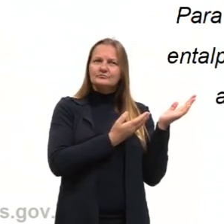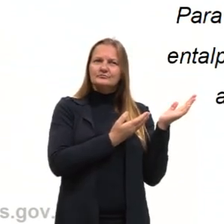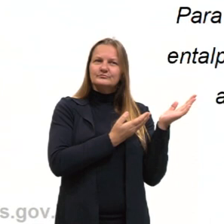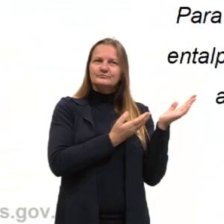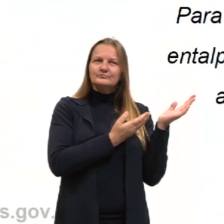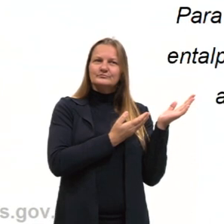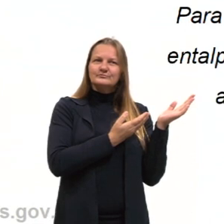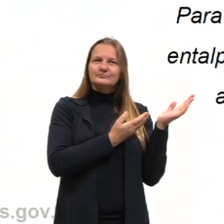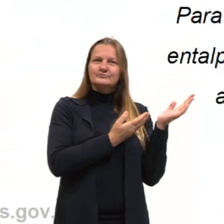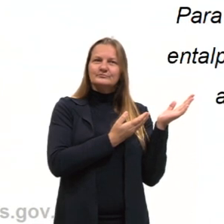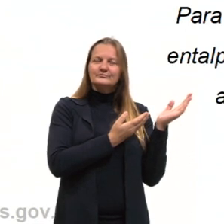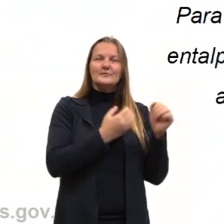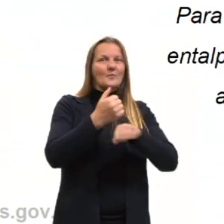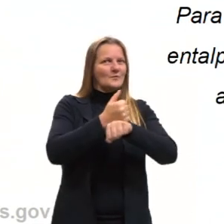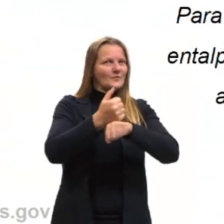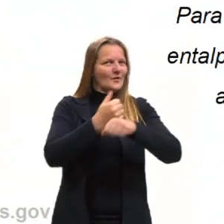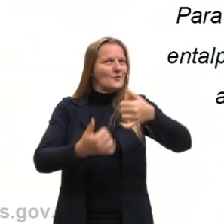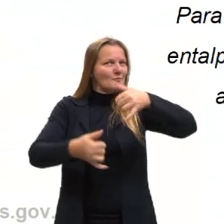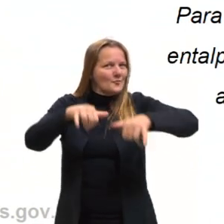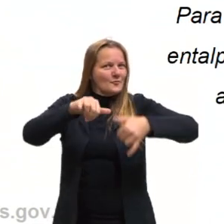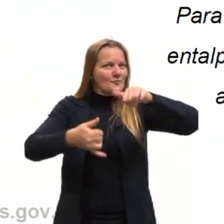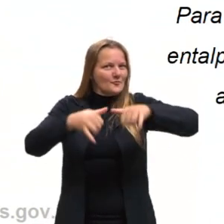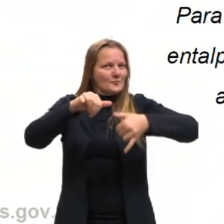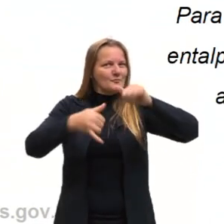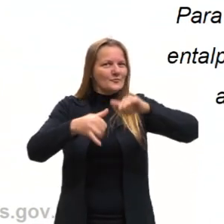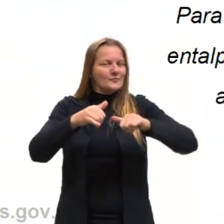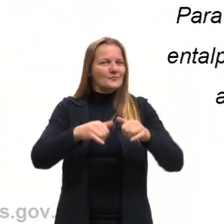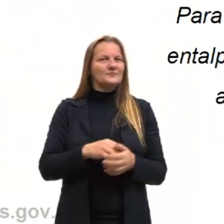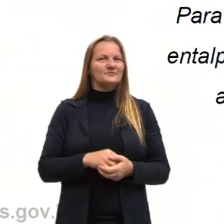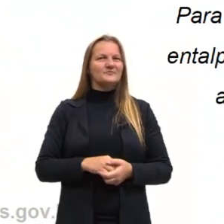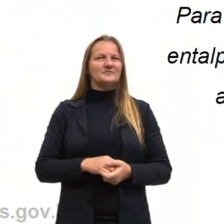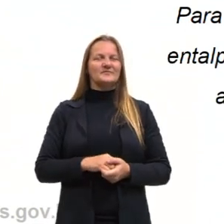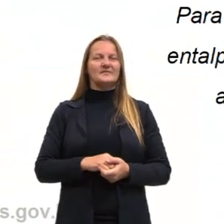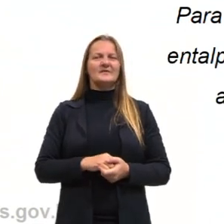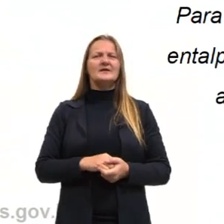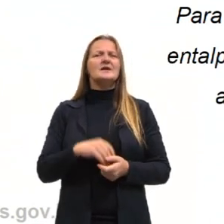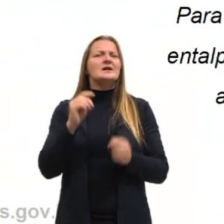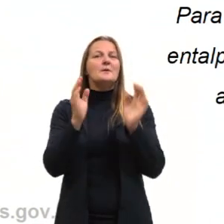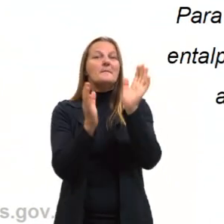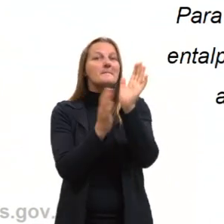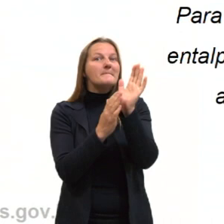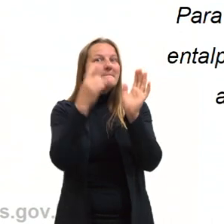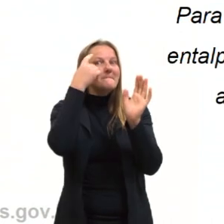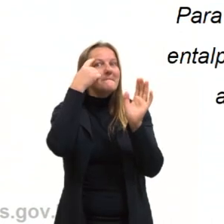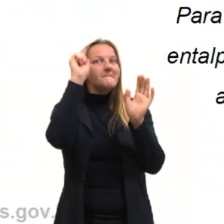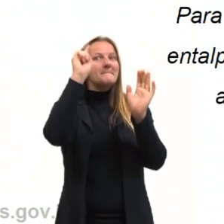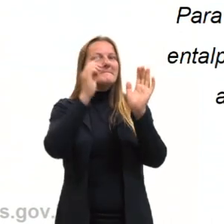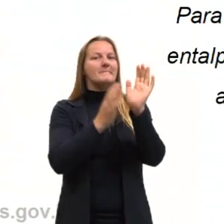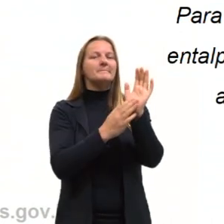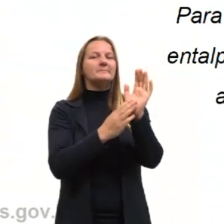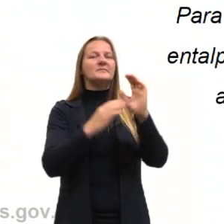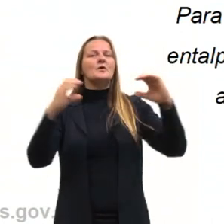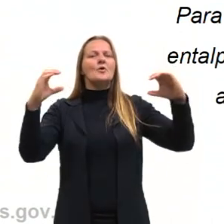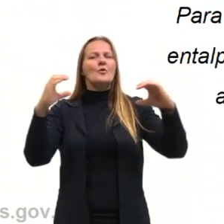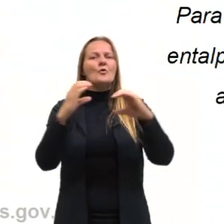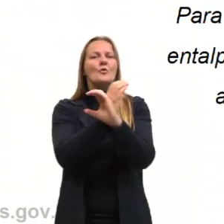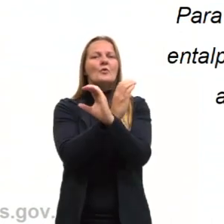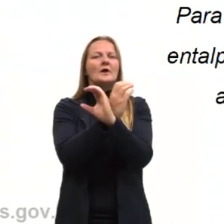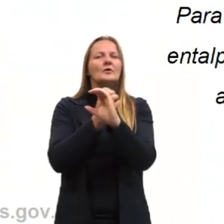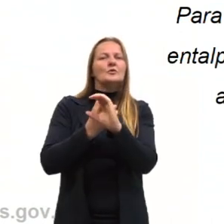imagem tá que é o resto conhecido como Germany has Ele propôs que o calor liberado